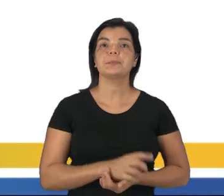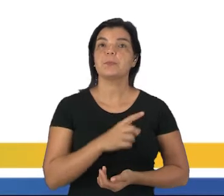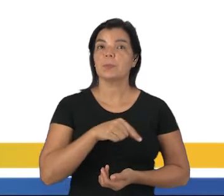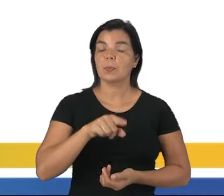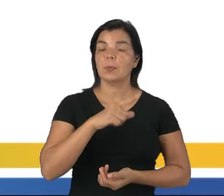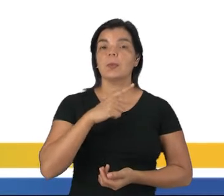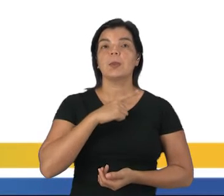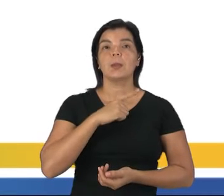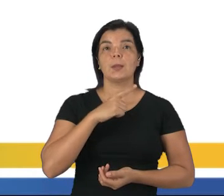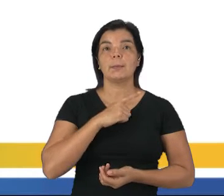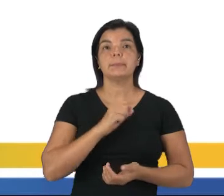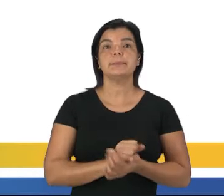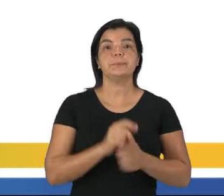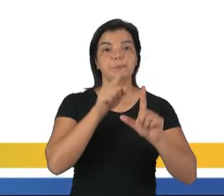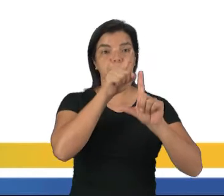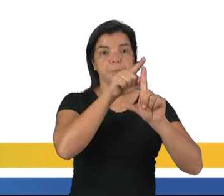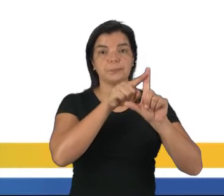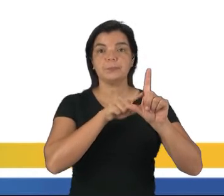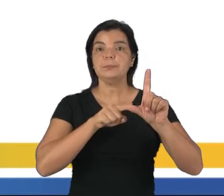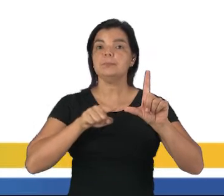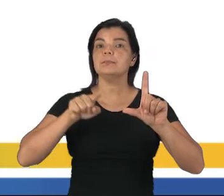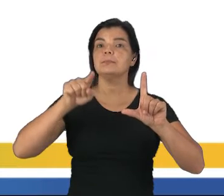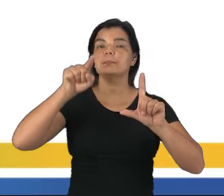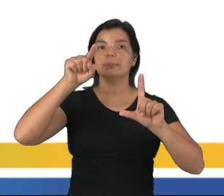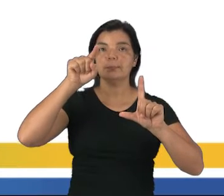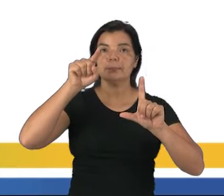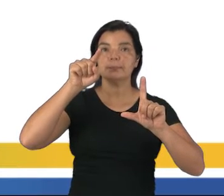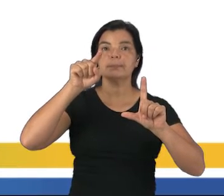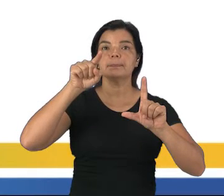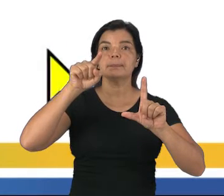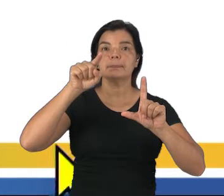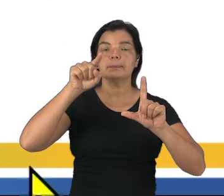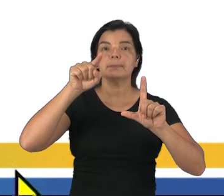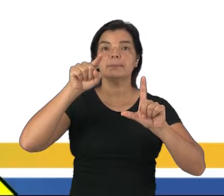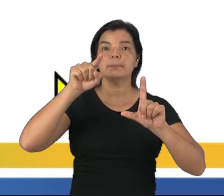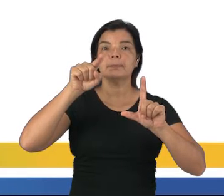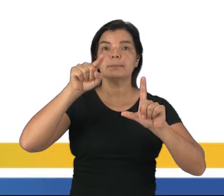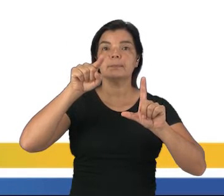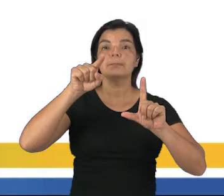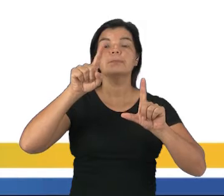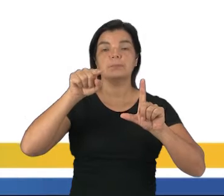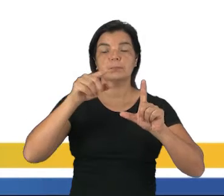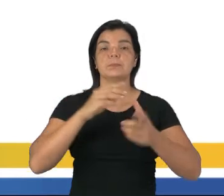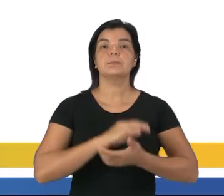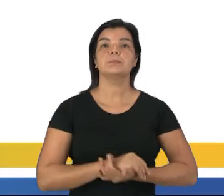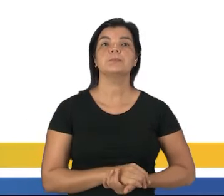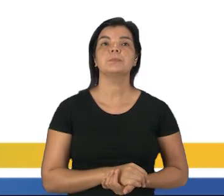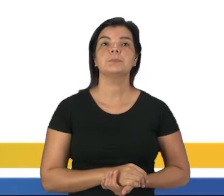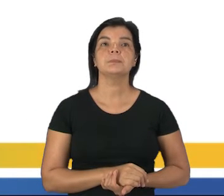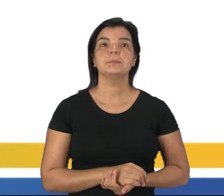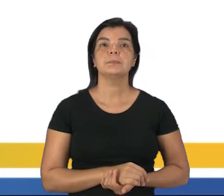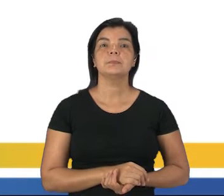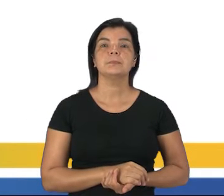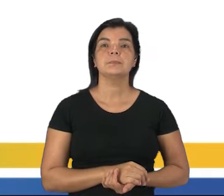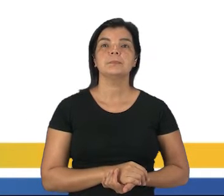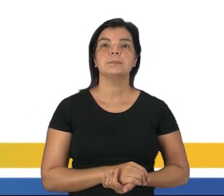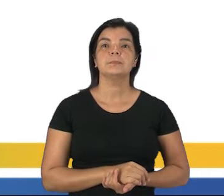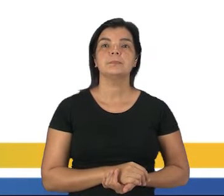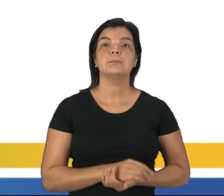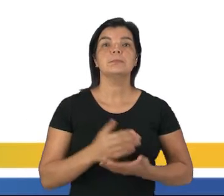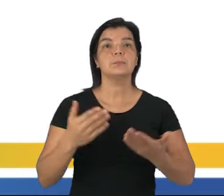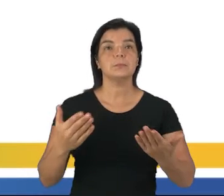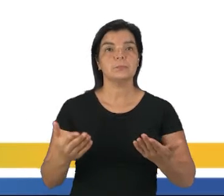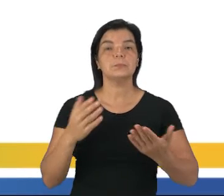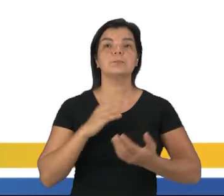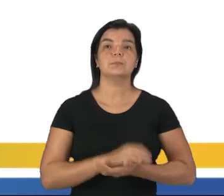eu tenho a parábola com a concavidade voltada para cima, né? Com esse formato aqui. E agora a gente